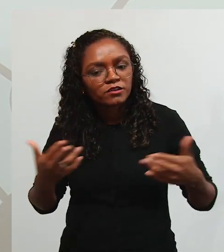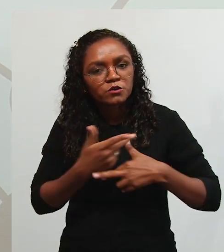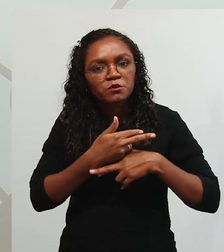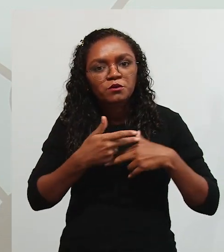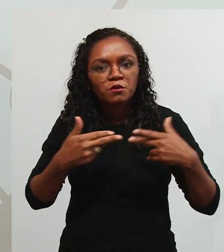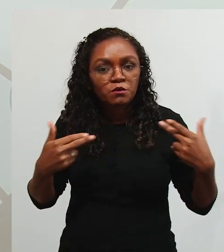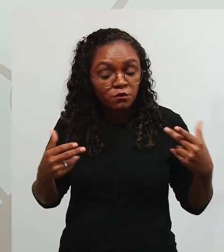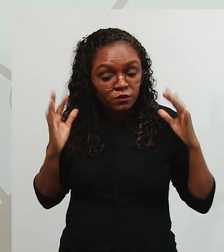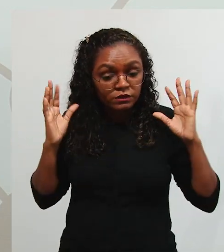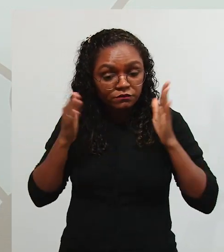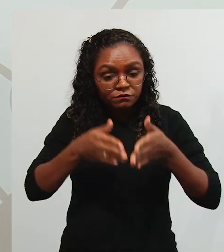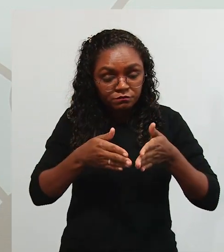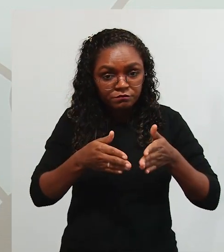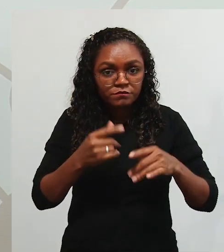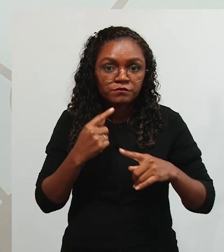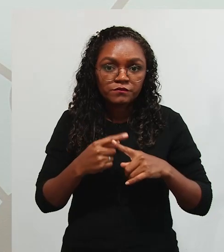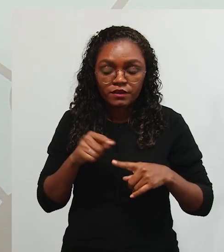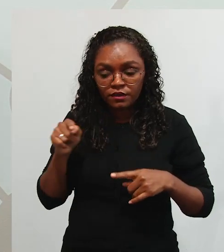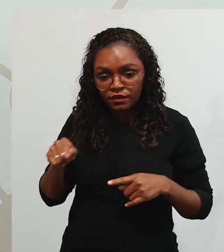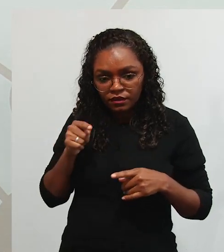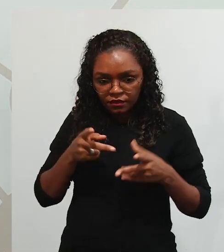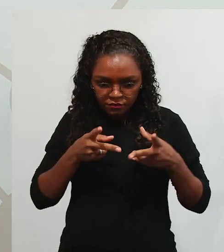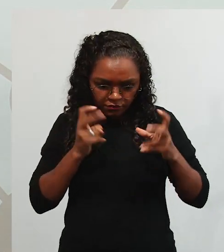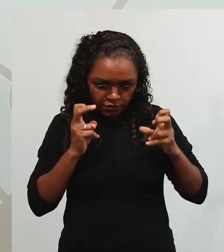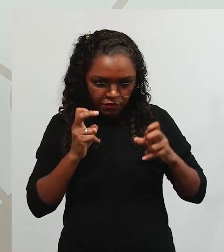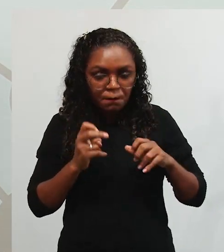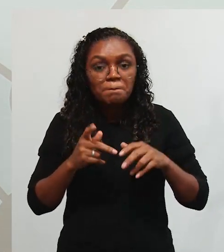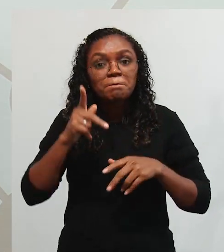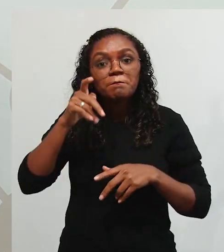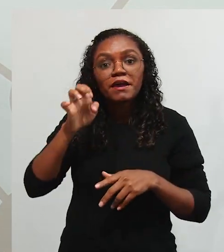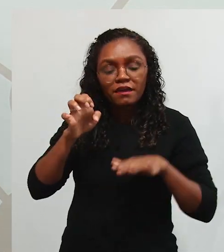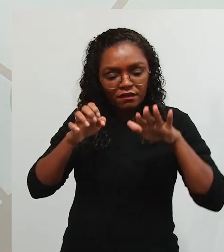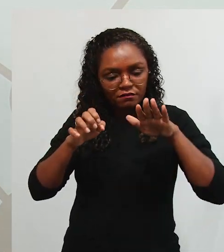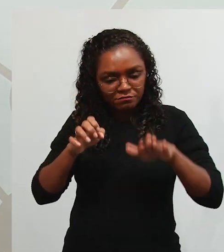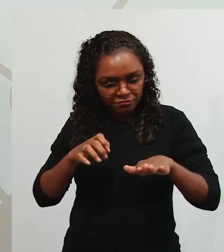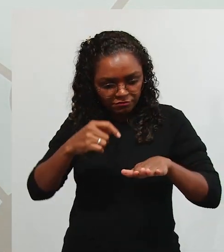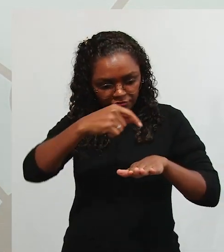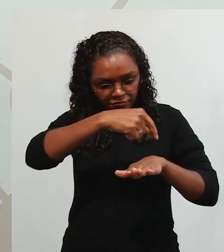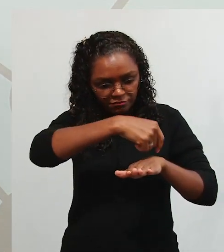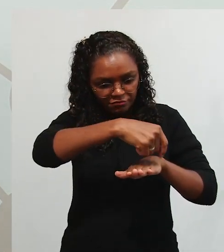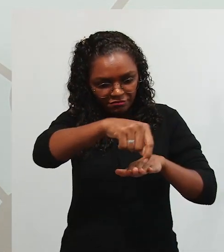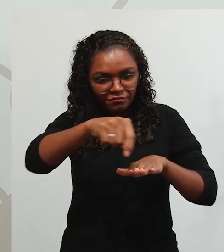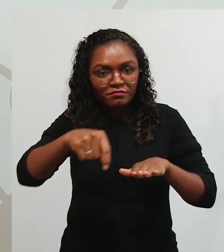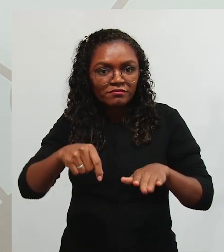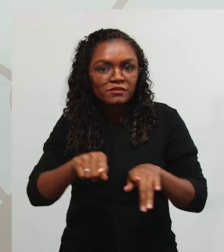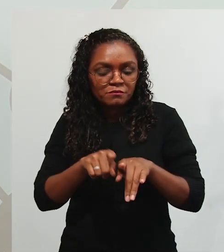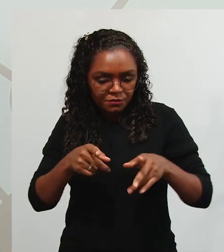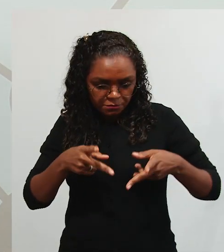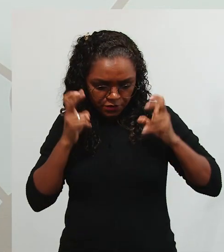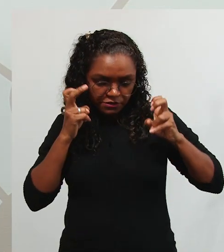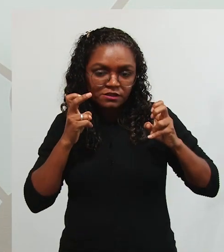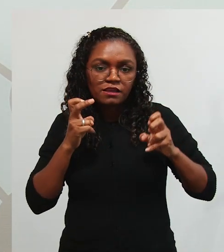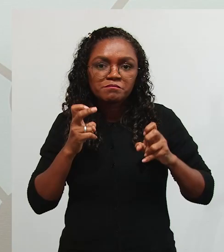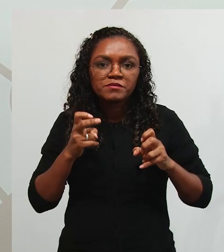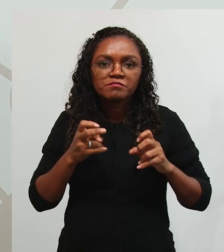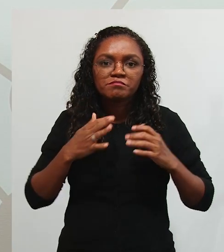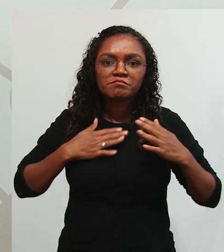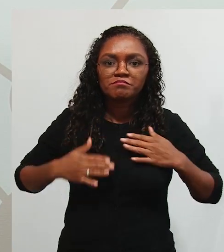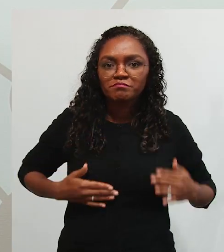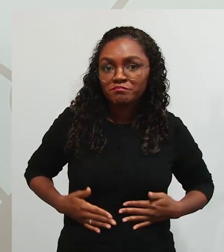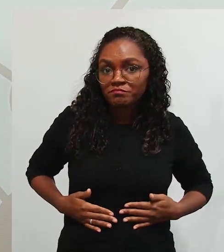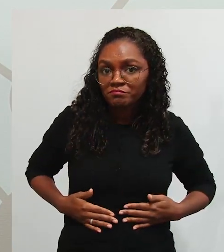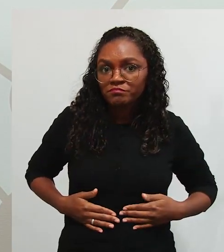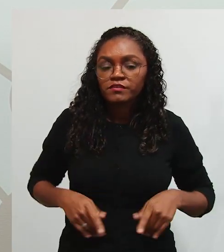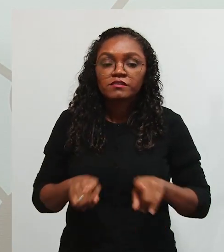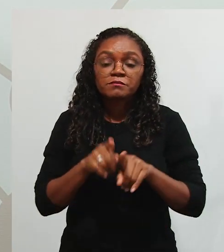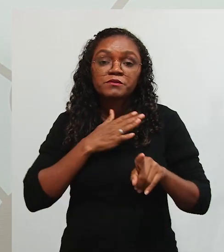Coisas nesse sentido, né, para que ela possa identificar, marcar o pezinho também, ela vai identificando partes do corpo. Elas gostam muito